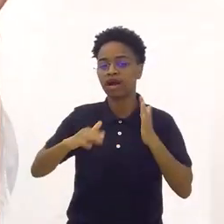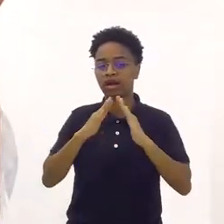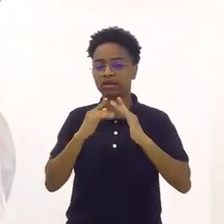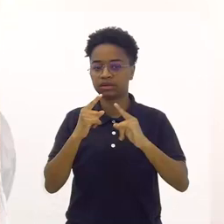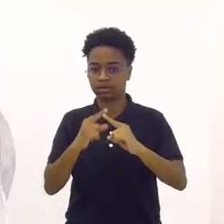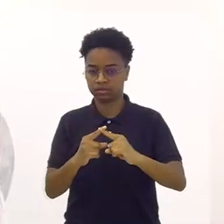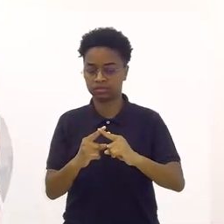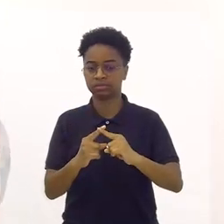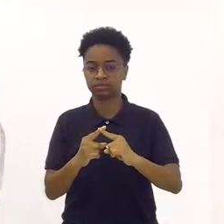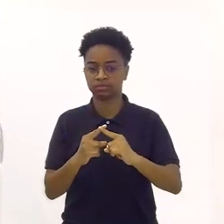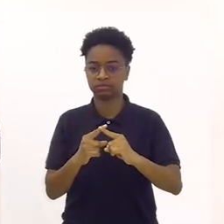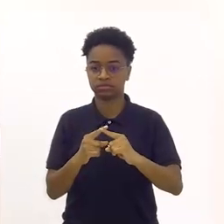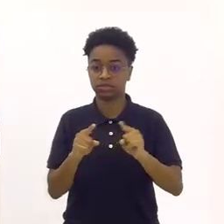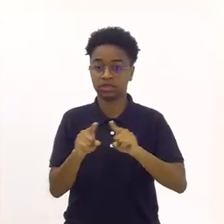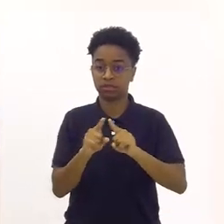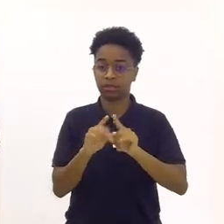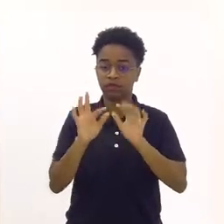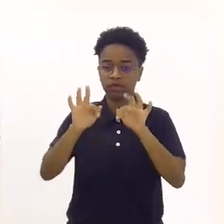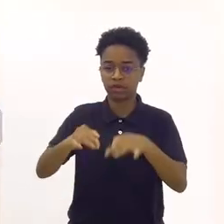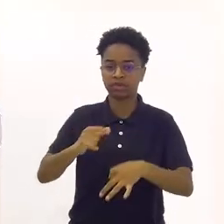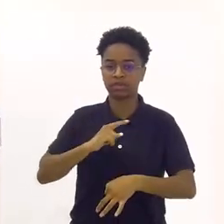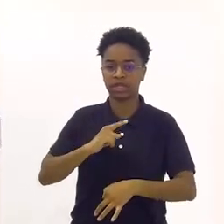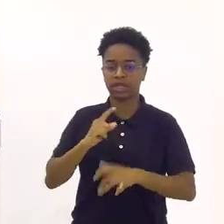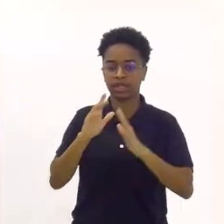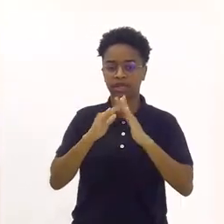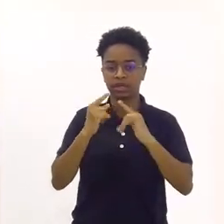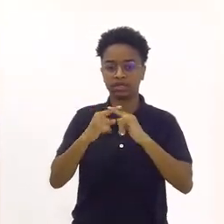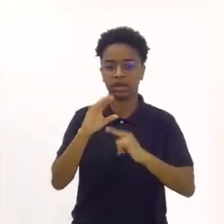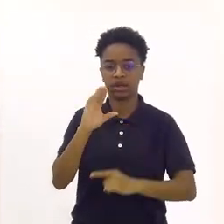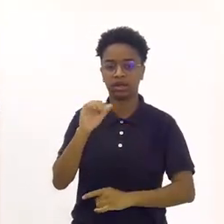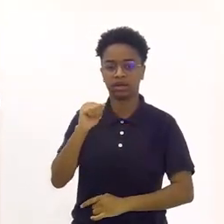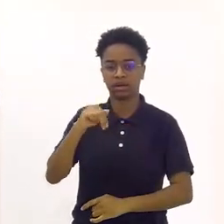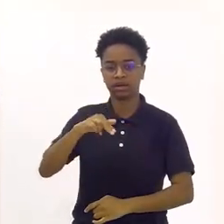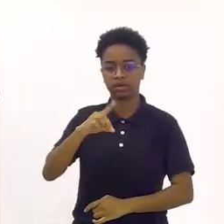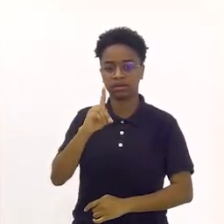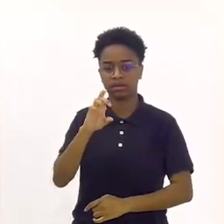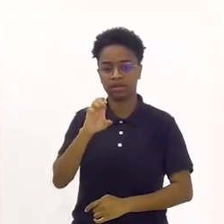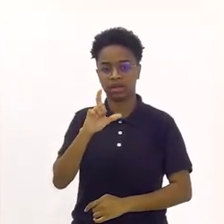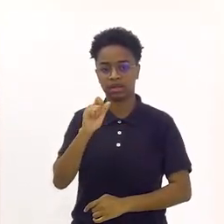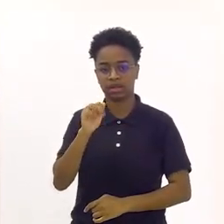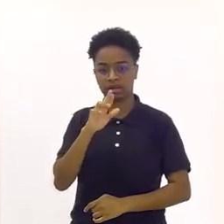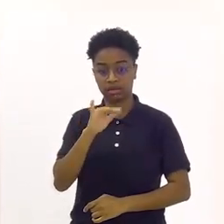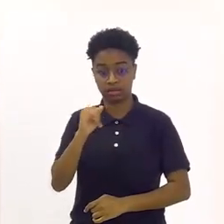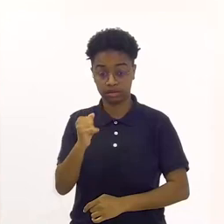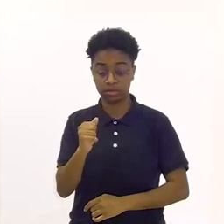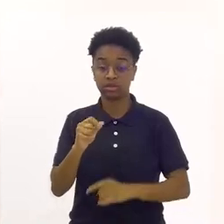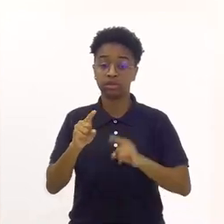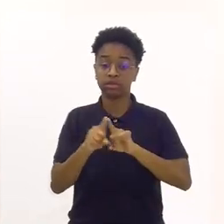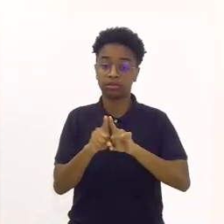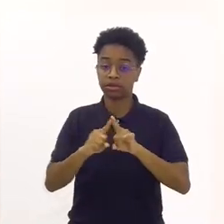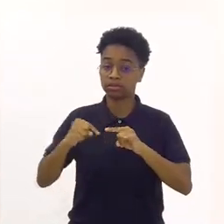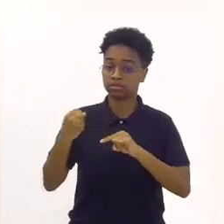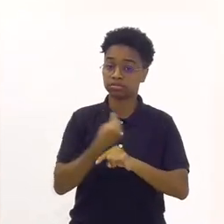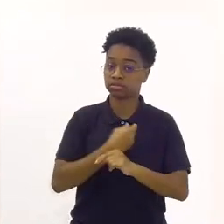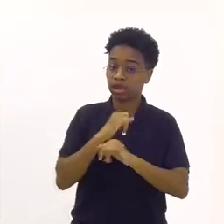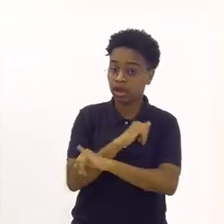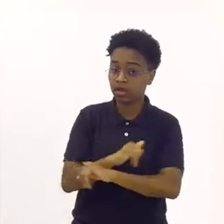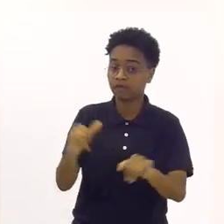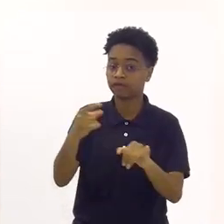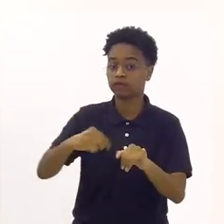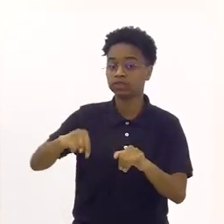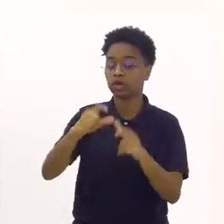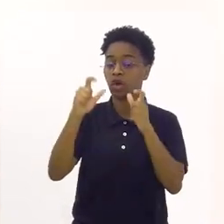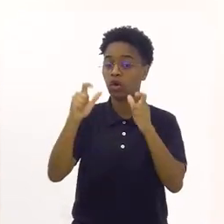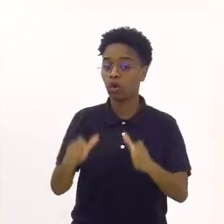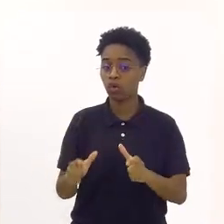em várias igrejas, até que vai terminar na Candelária, e aí a gente vai avisar